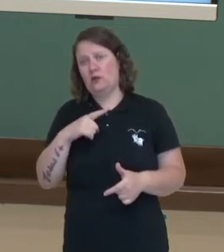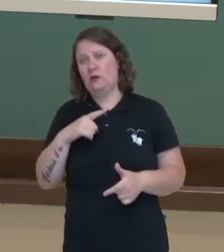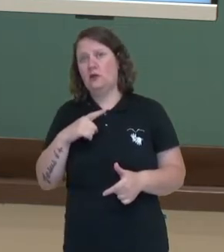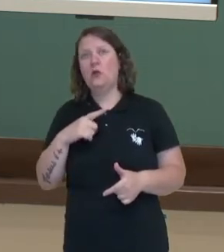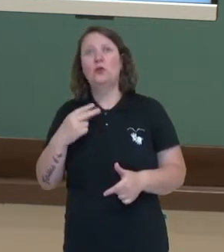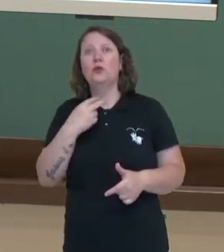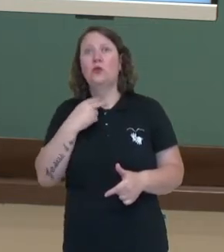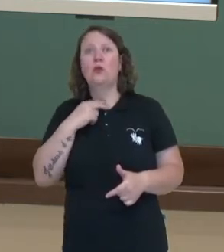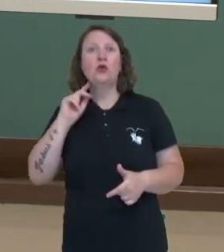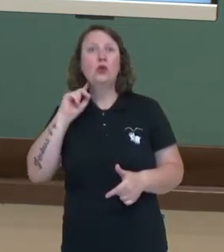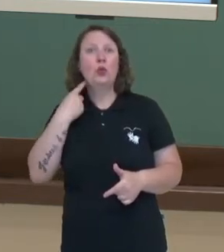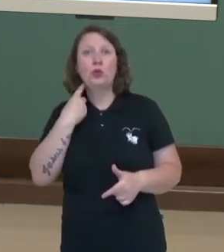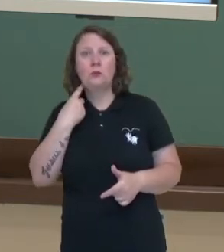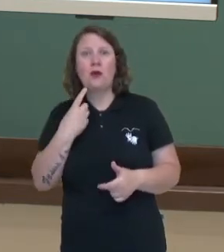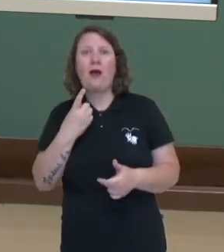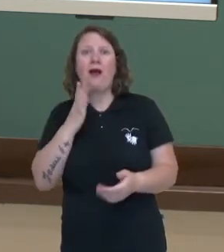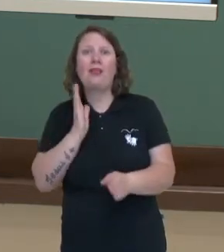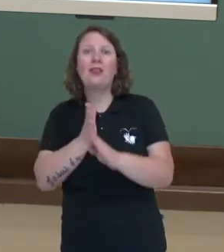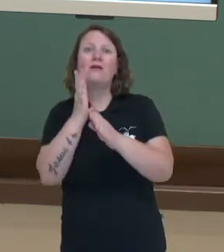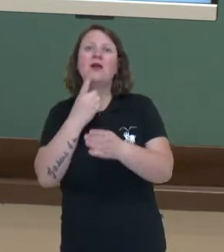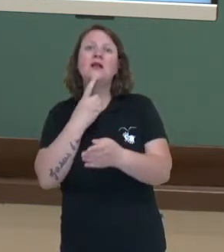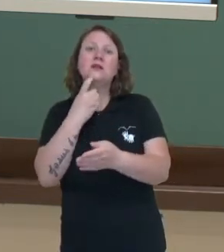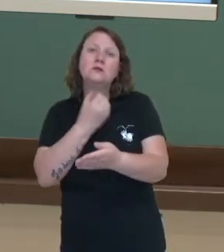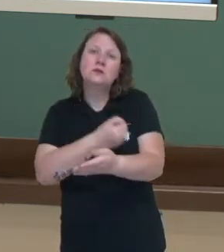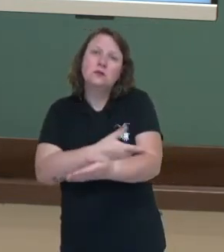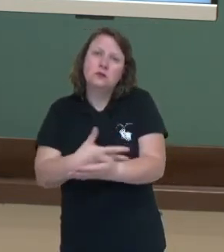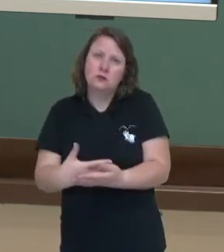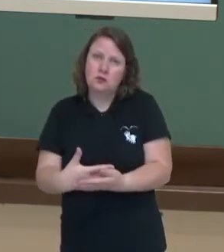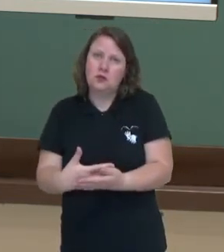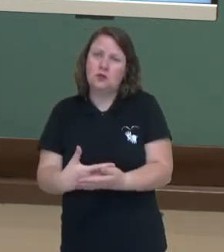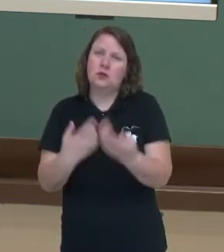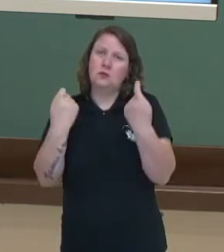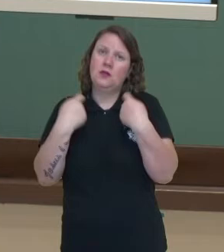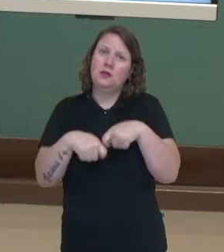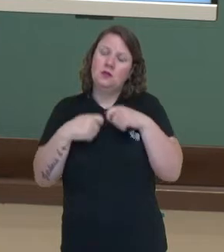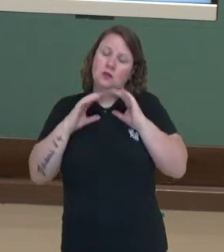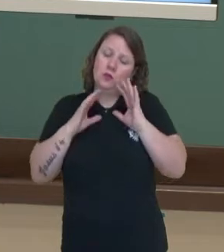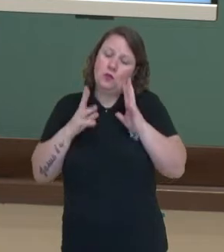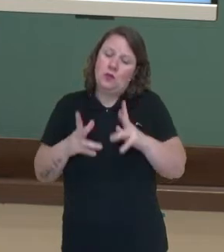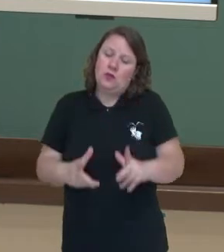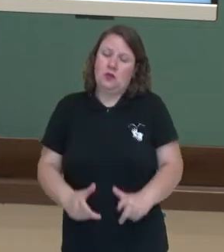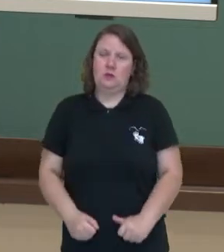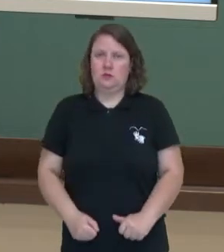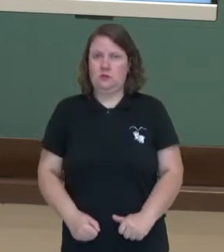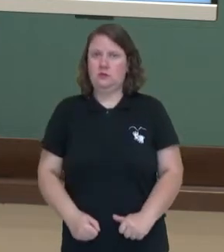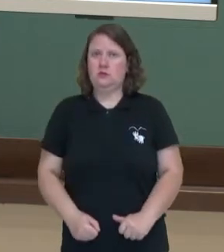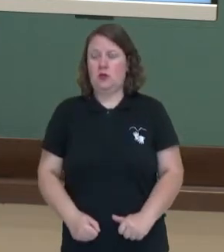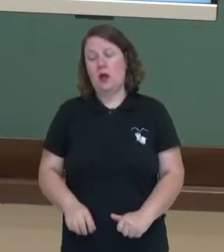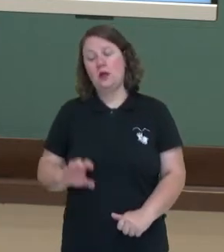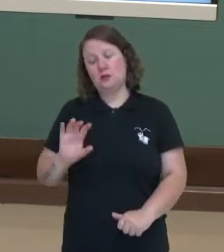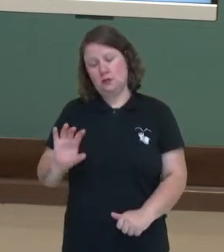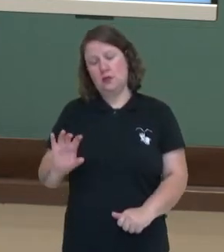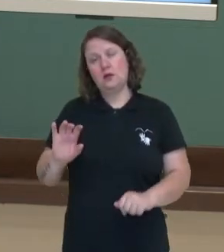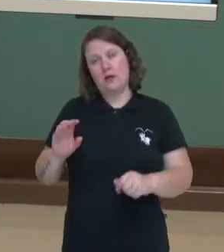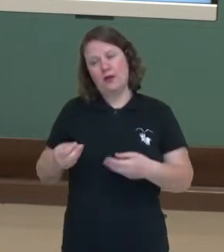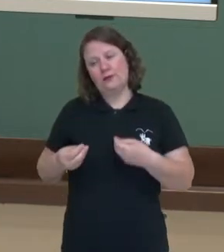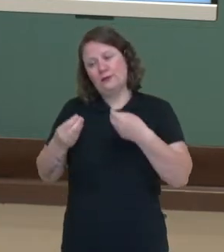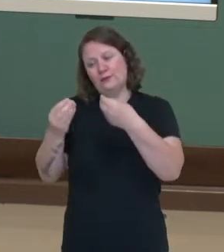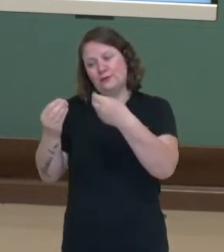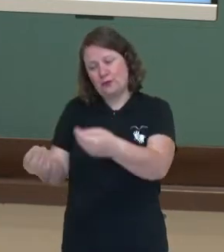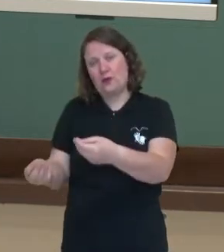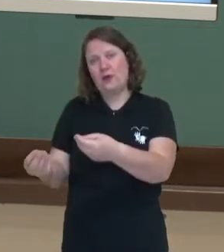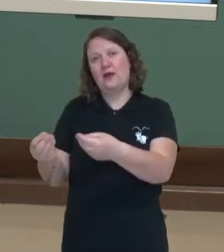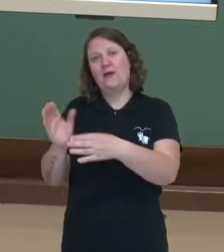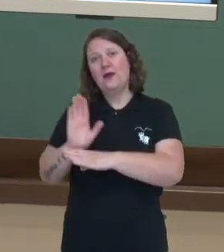de contaminação. Então, o seu sangue doado deve estar saudável. Assim, ele vai trazer bem para